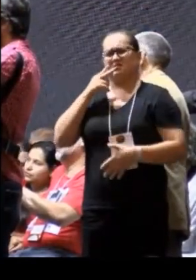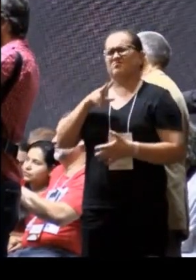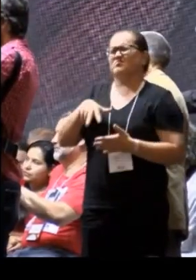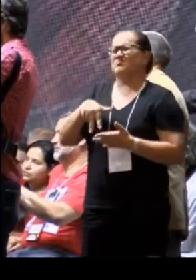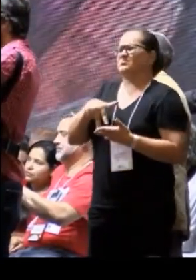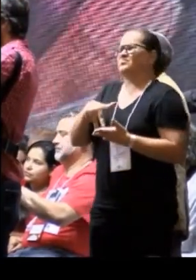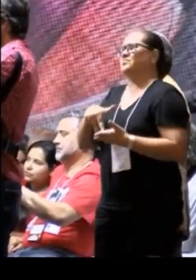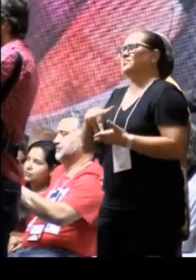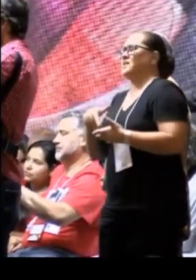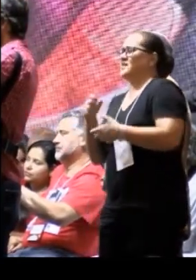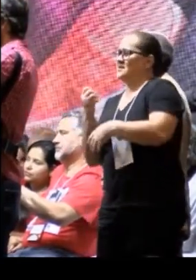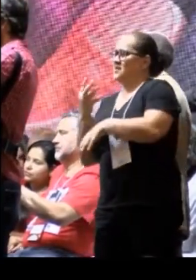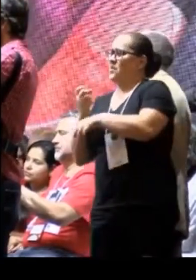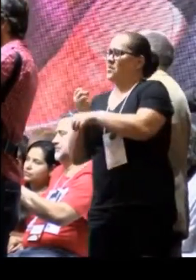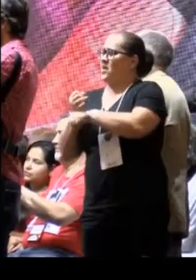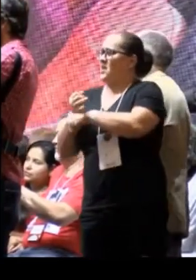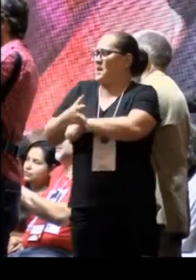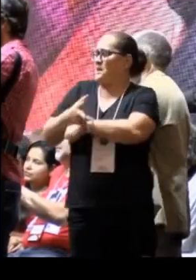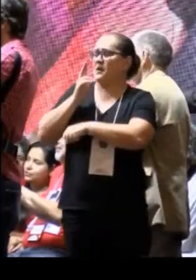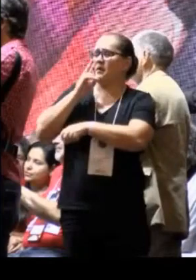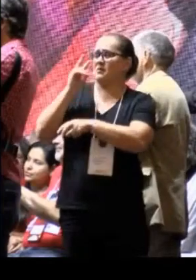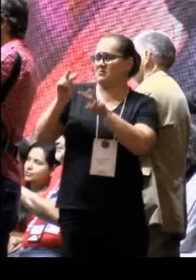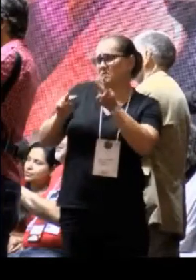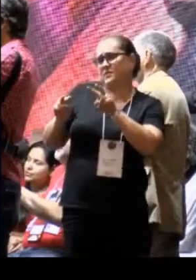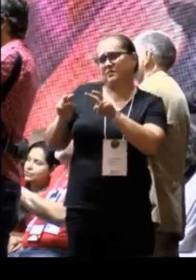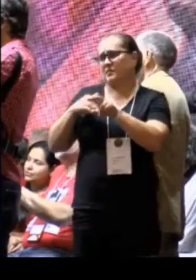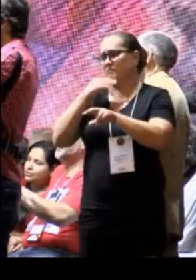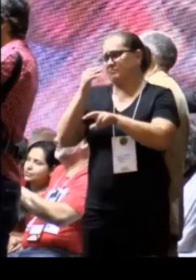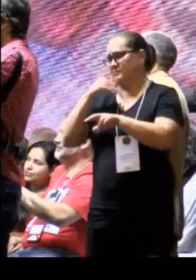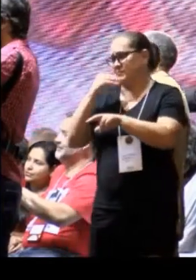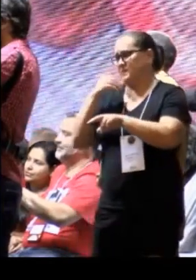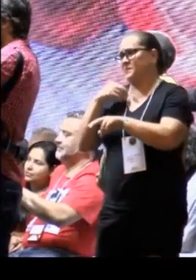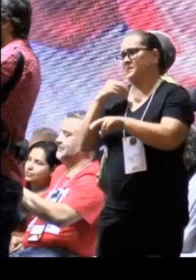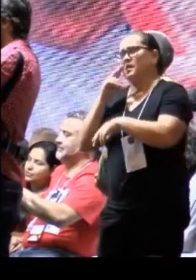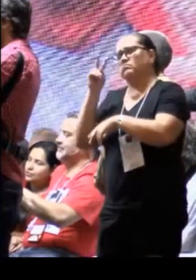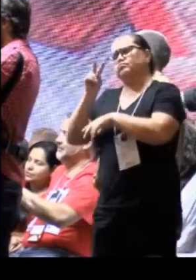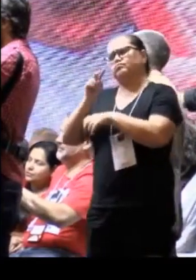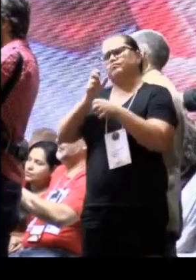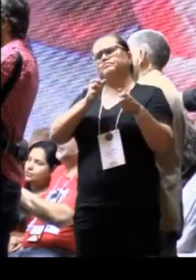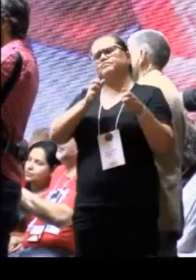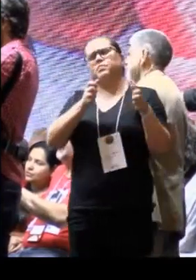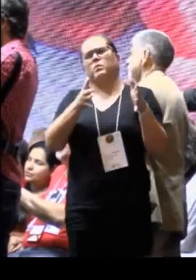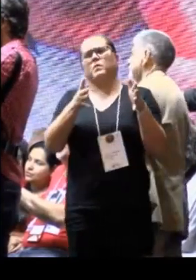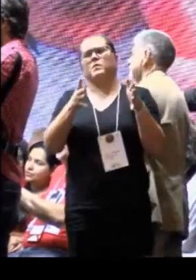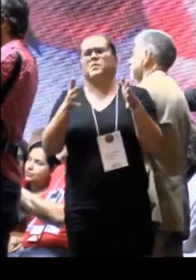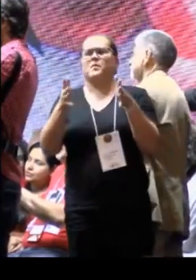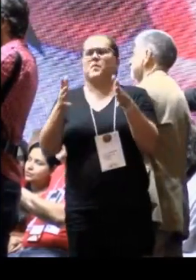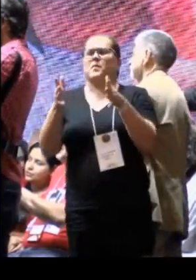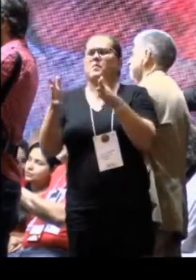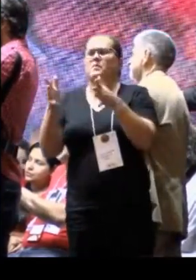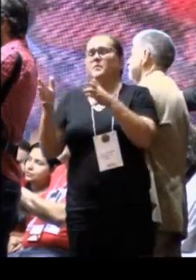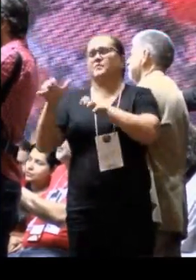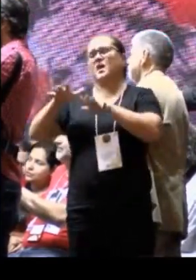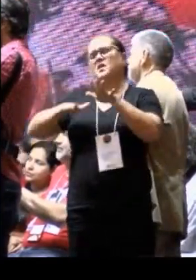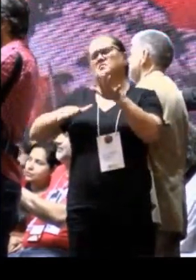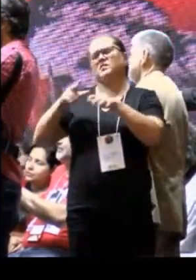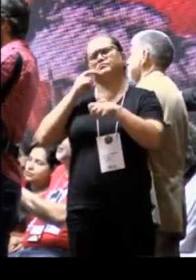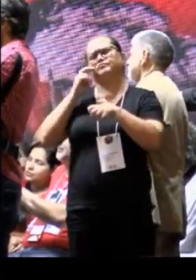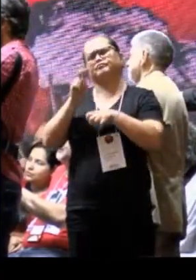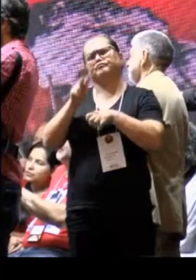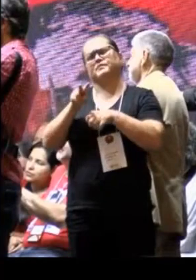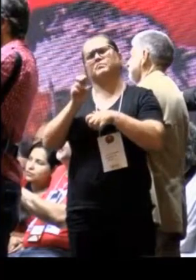levantar 4 horas da manhã para fazer, sabe? E eu assistia quase tudo que se falava, às vezes até